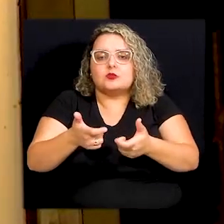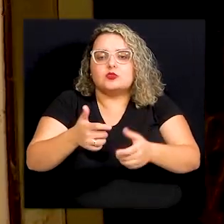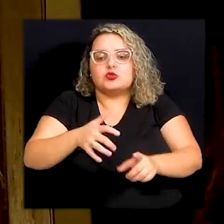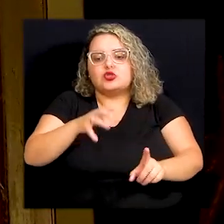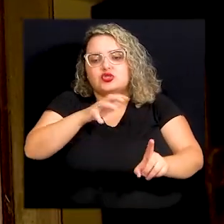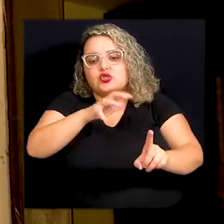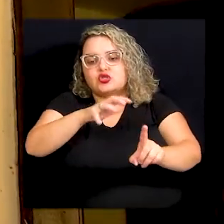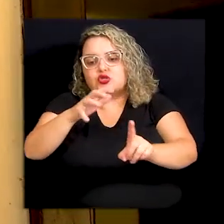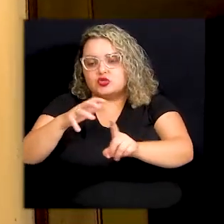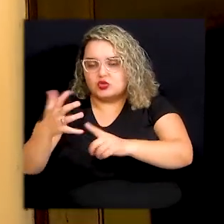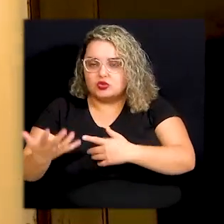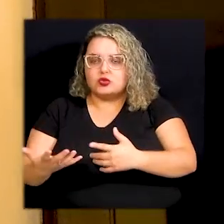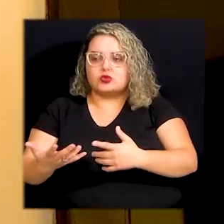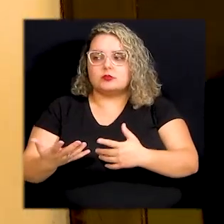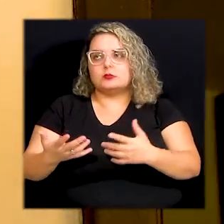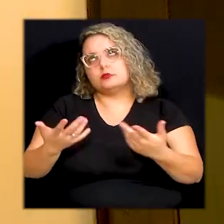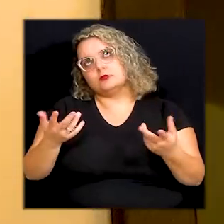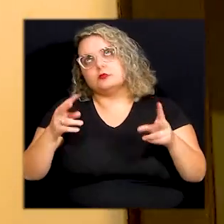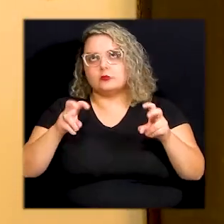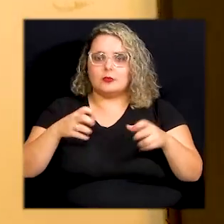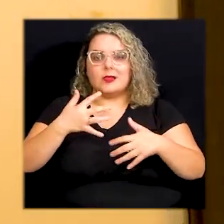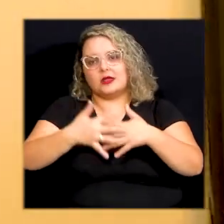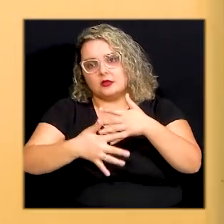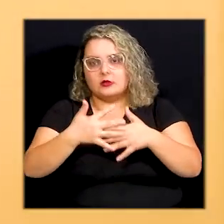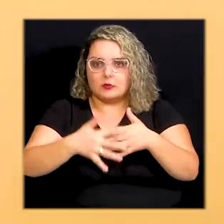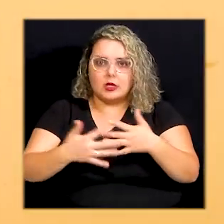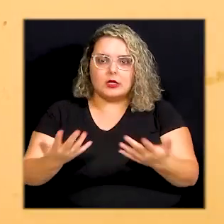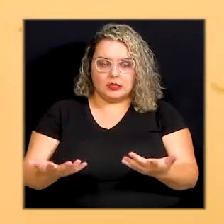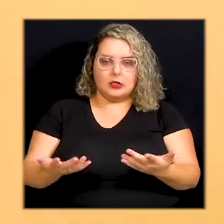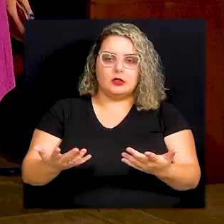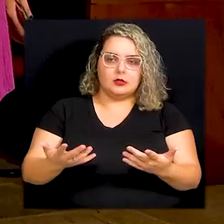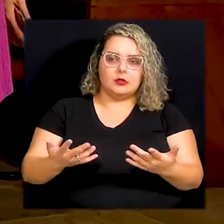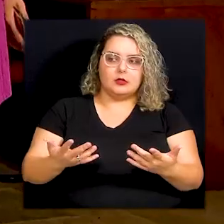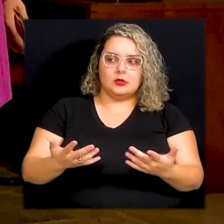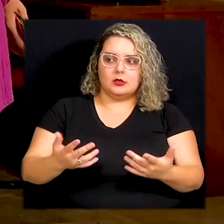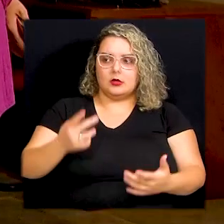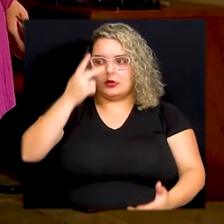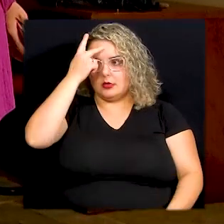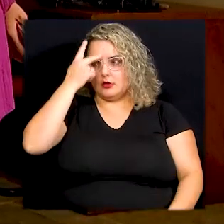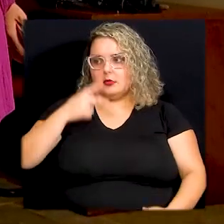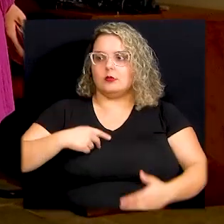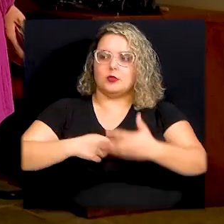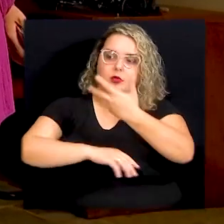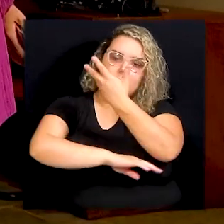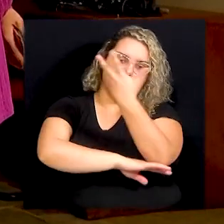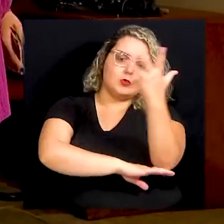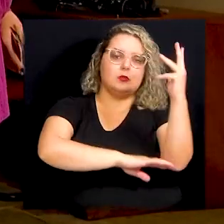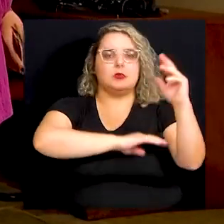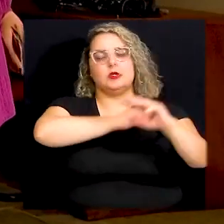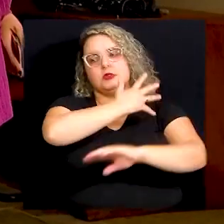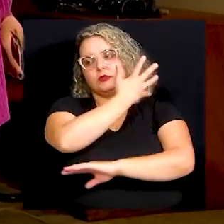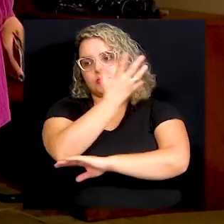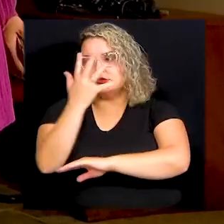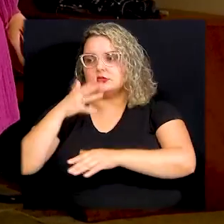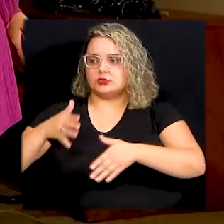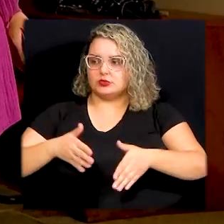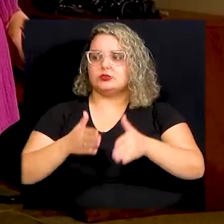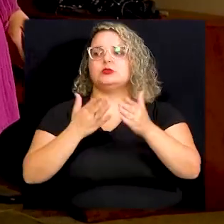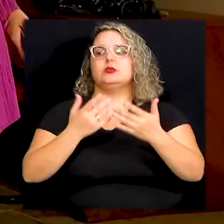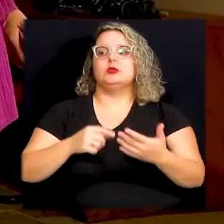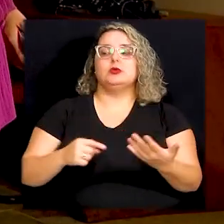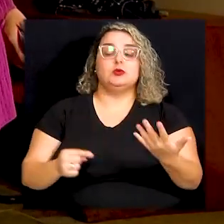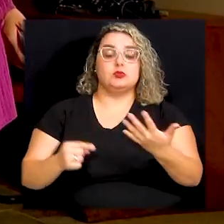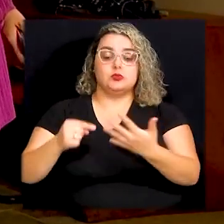intervenção, né? Sim. Para, vamos dizer, atrapalhar, né, a própria natureza nos seus caminhos.